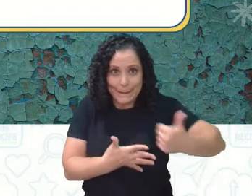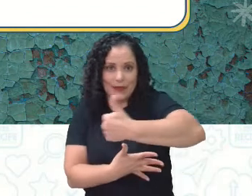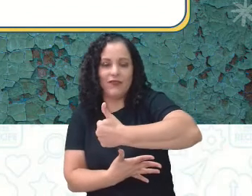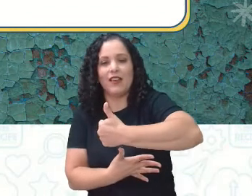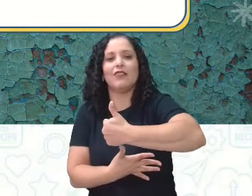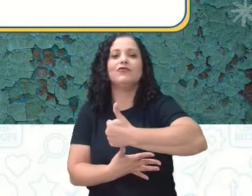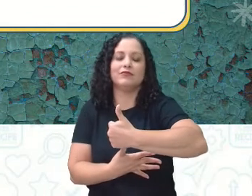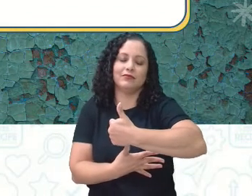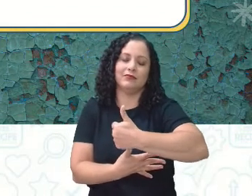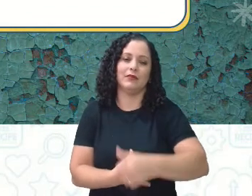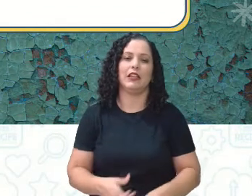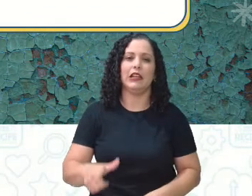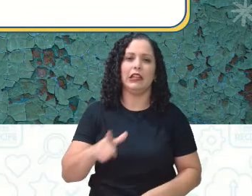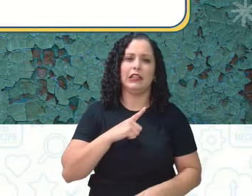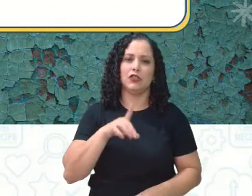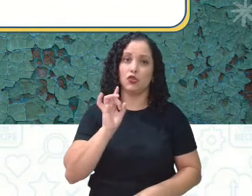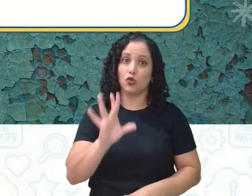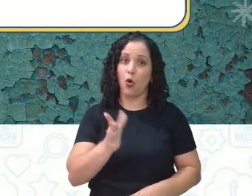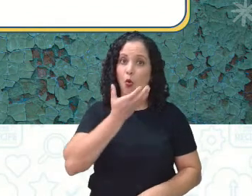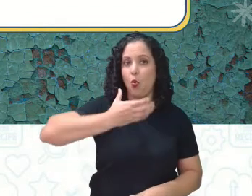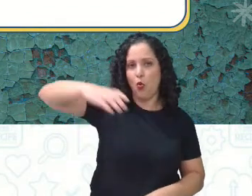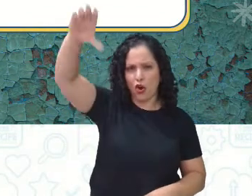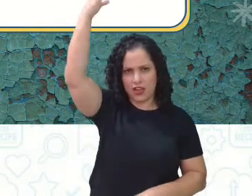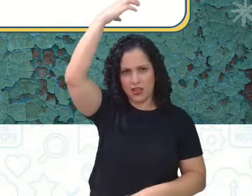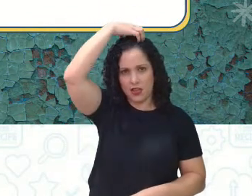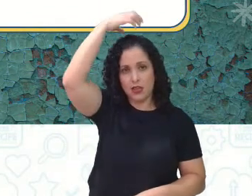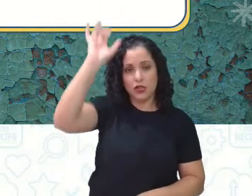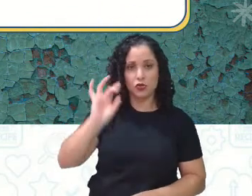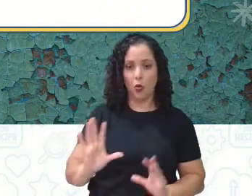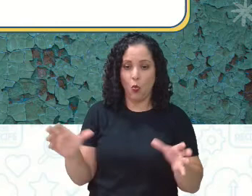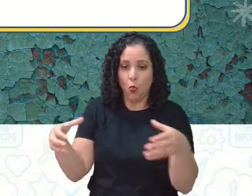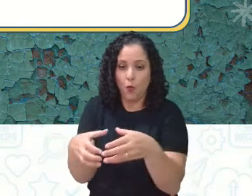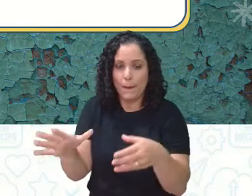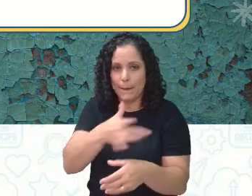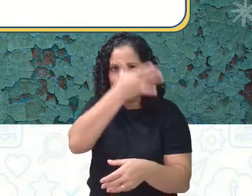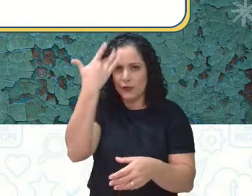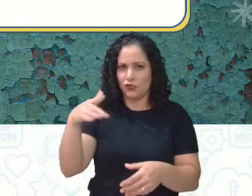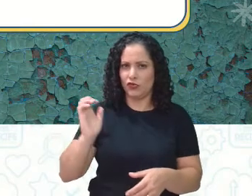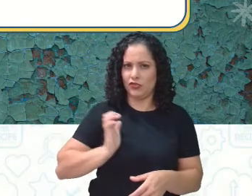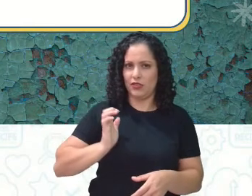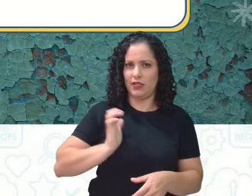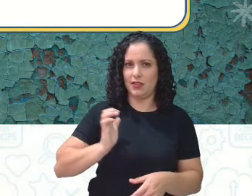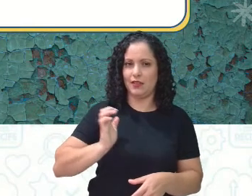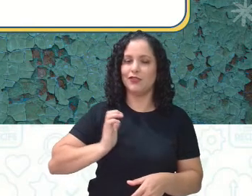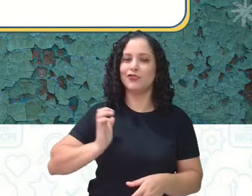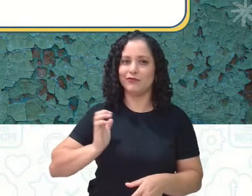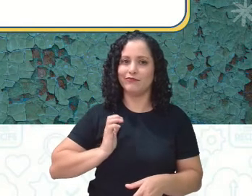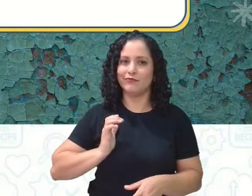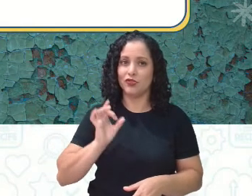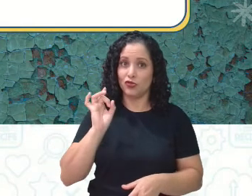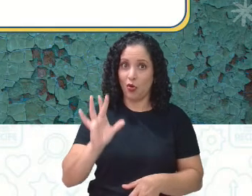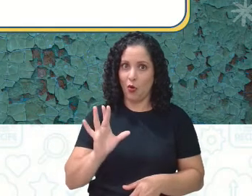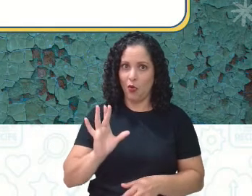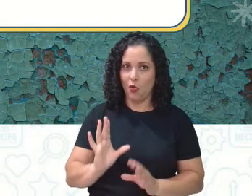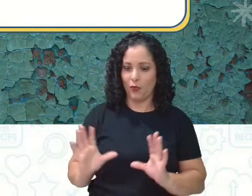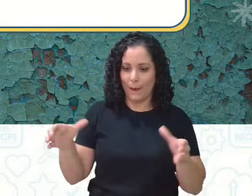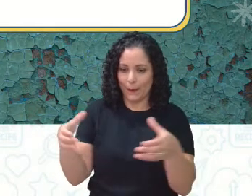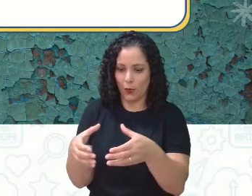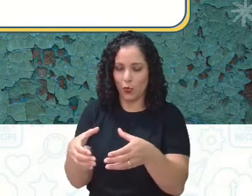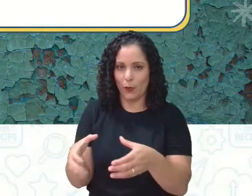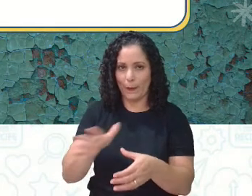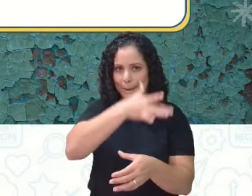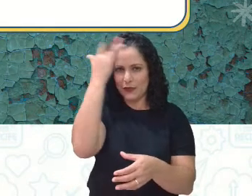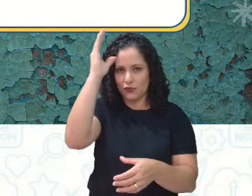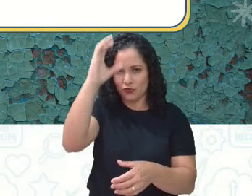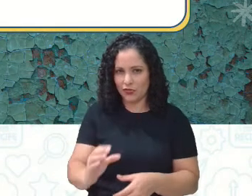eles, ou o clero aí, como vocês estão vendo, olha aí, o absolutismo dos reis, o privilégio da nobreza e do clero, da igreja,